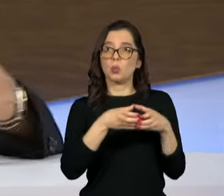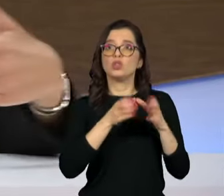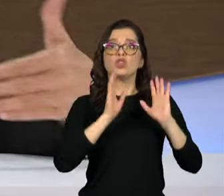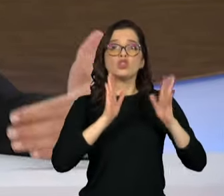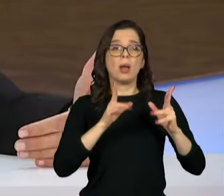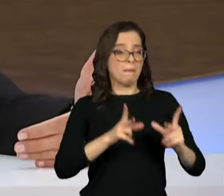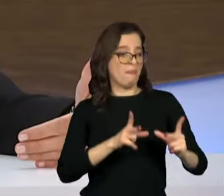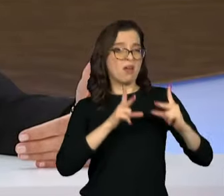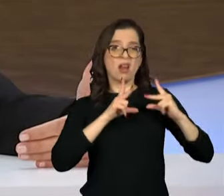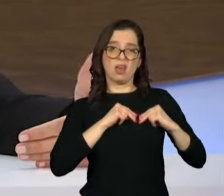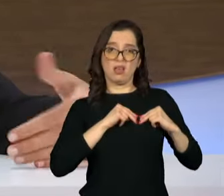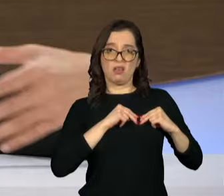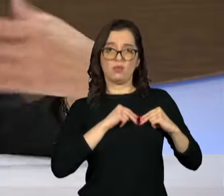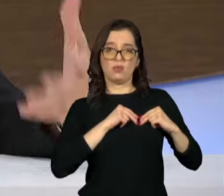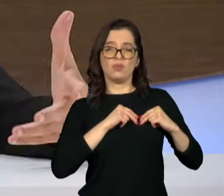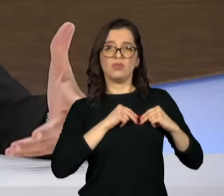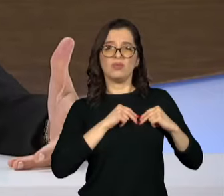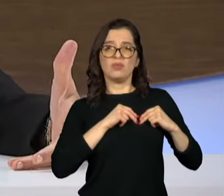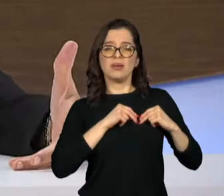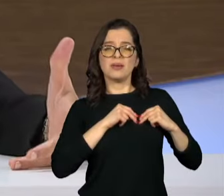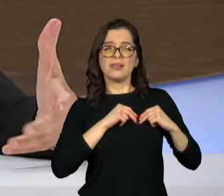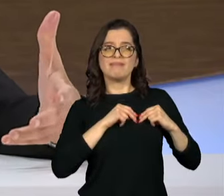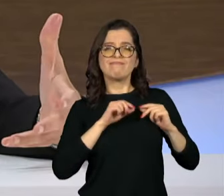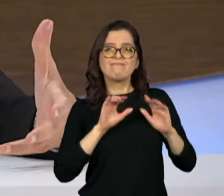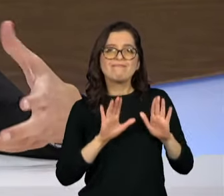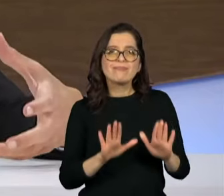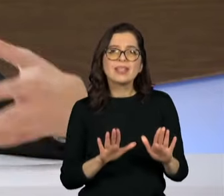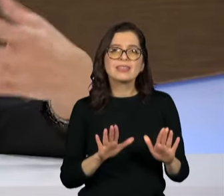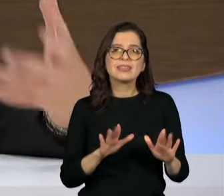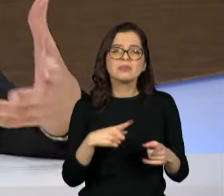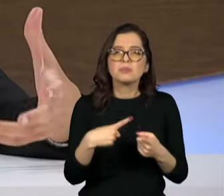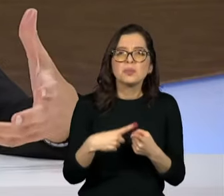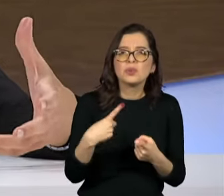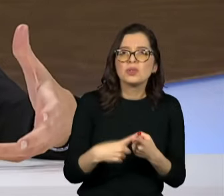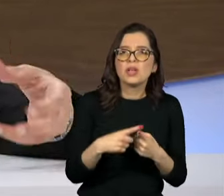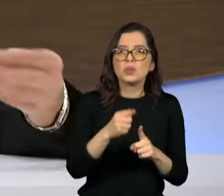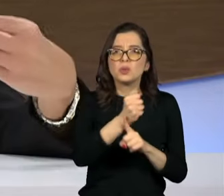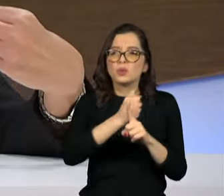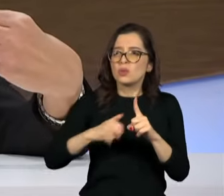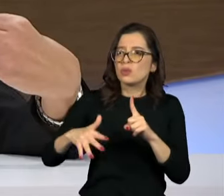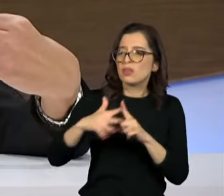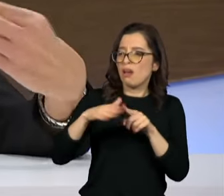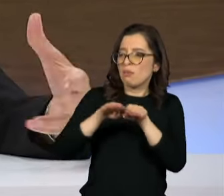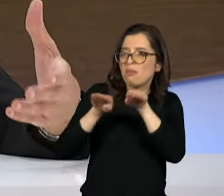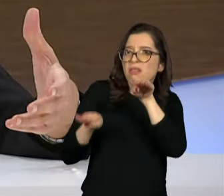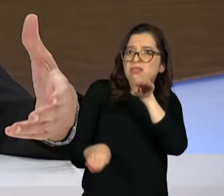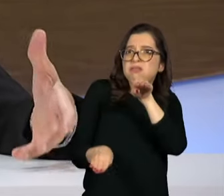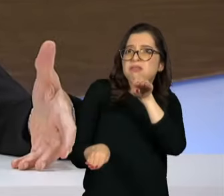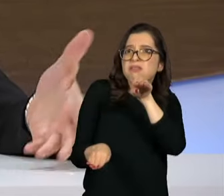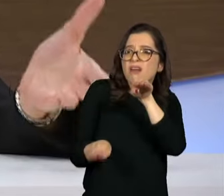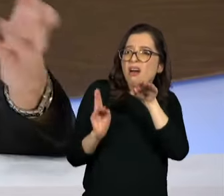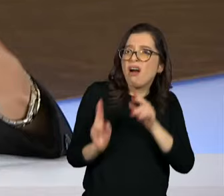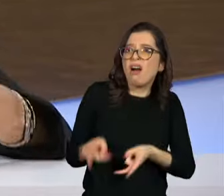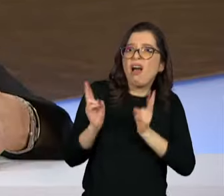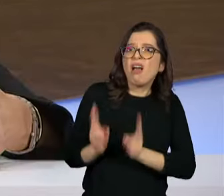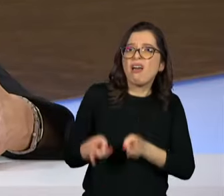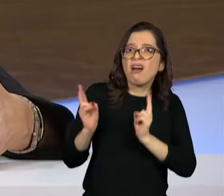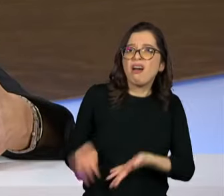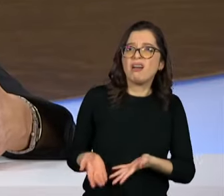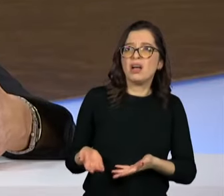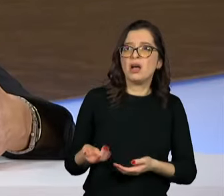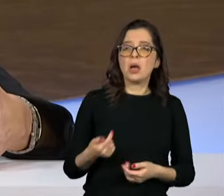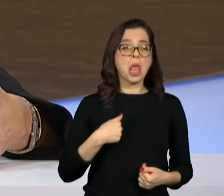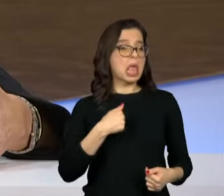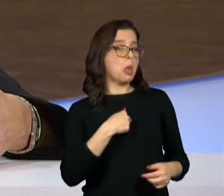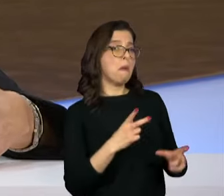partida que são tão desiguais? Por que tamanha tração na nossa sociedade? Yes. Por que ela é tão popular? Por outro lado, como fazer a crítica a